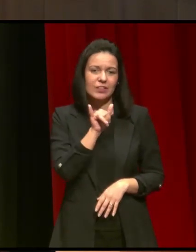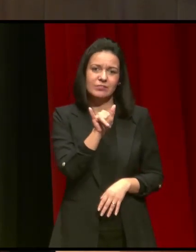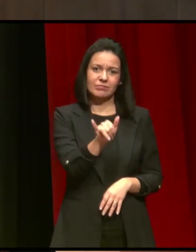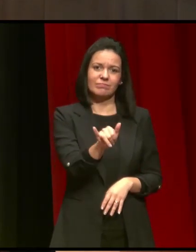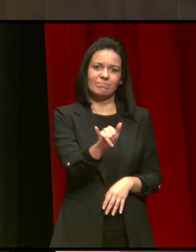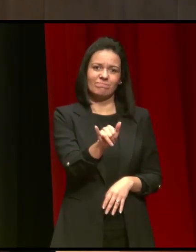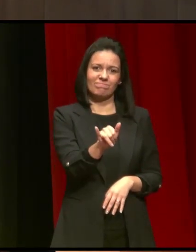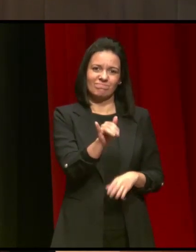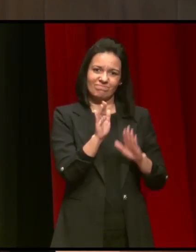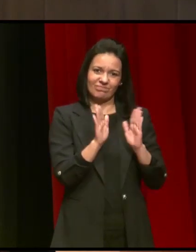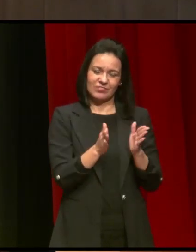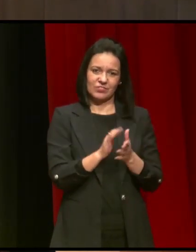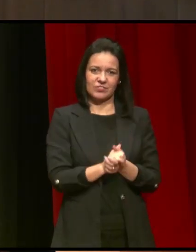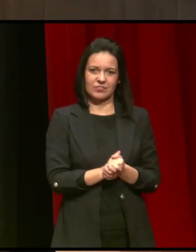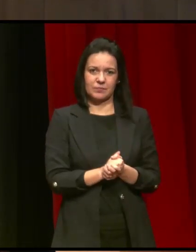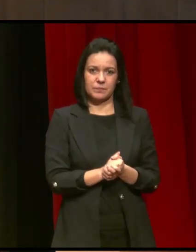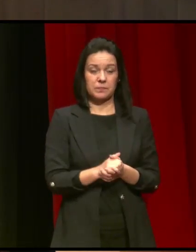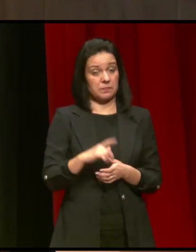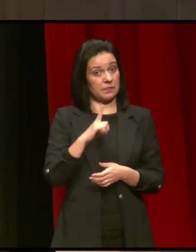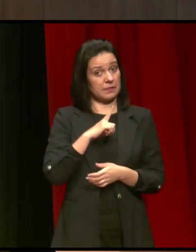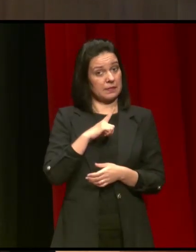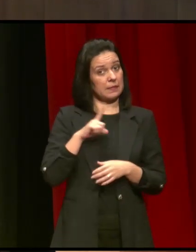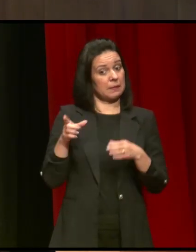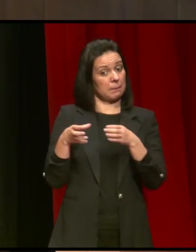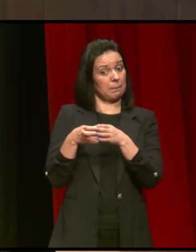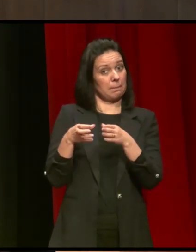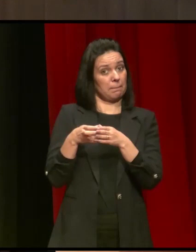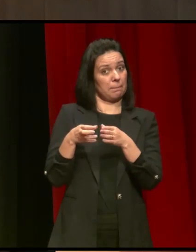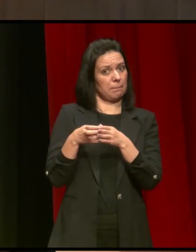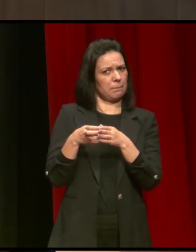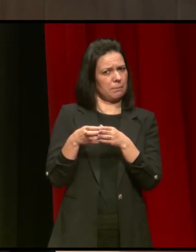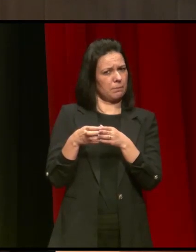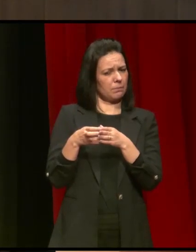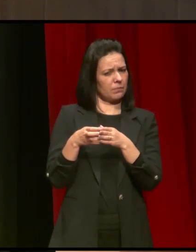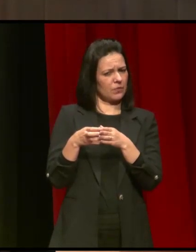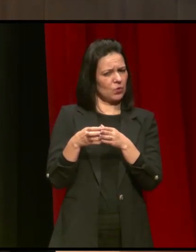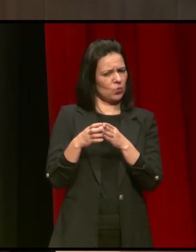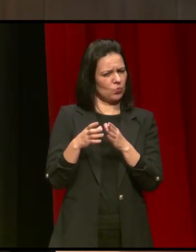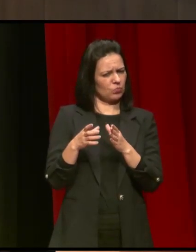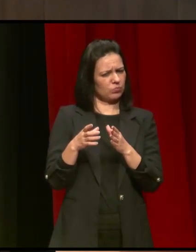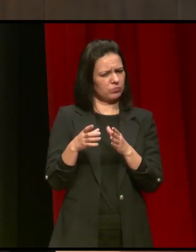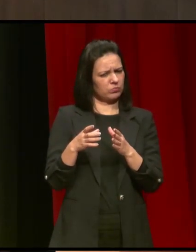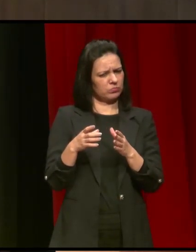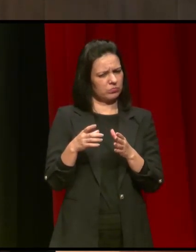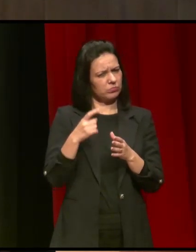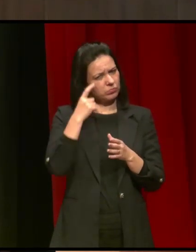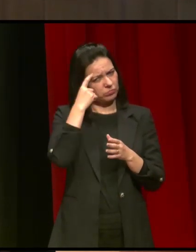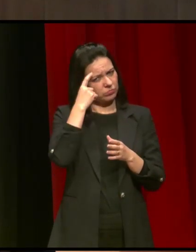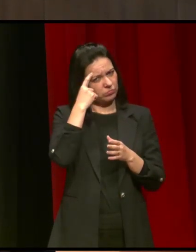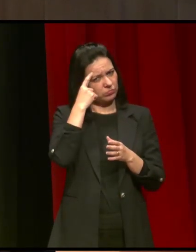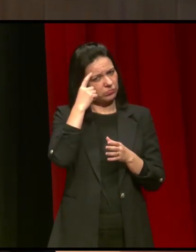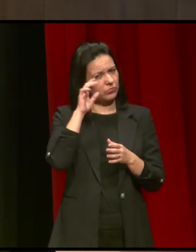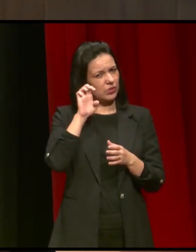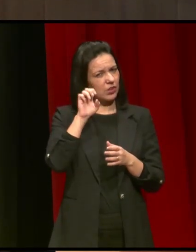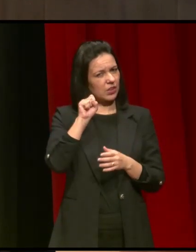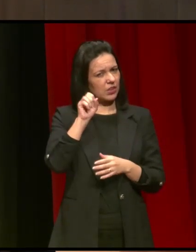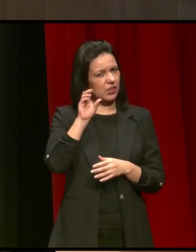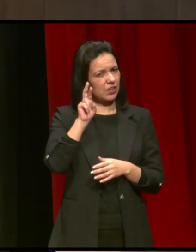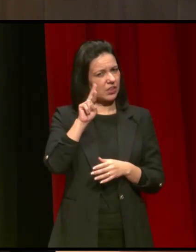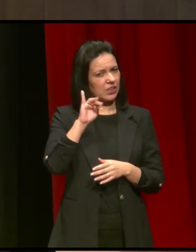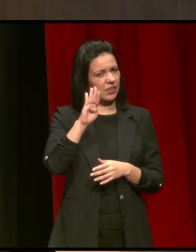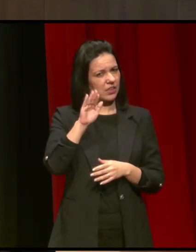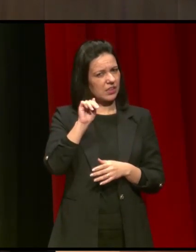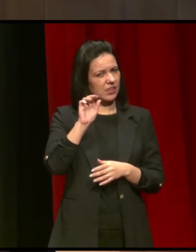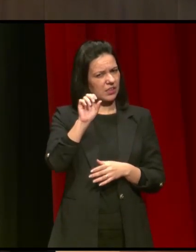Alguns escribas estavam sentados ali e pensavam no seu coração: como ele quem?